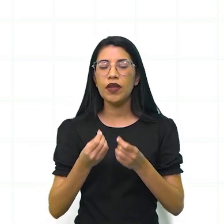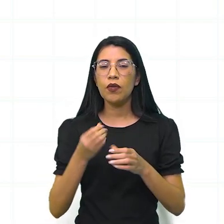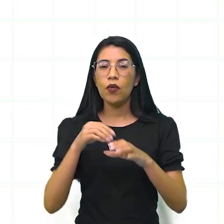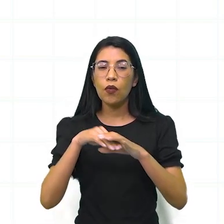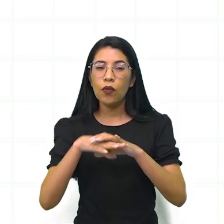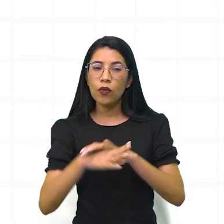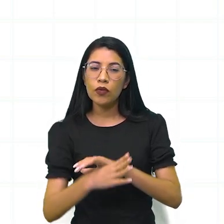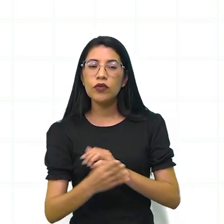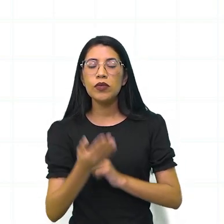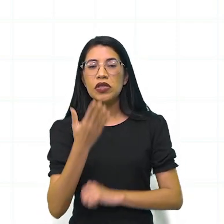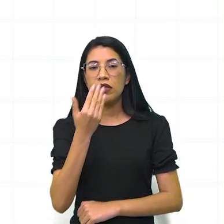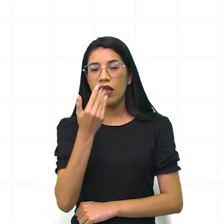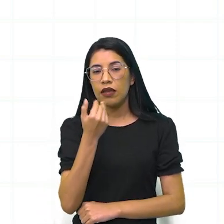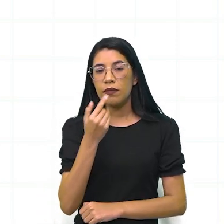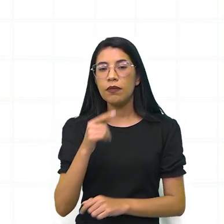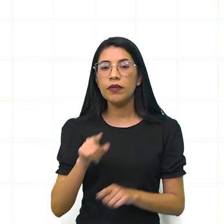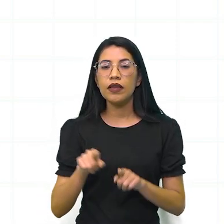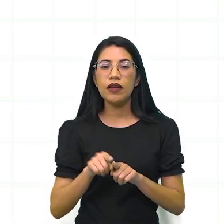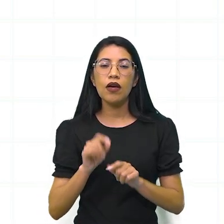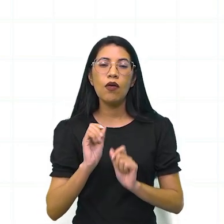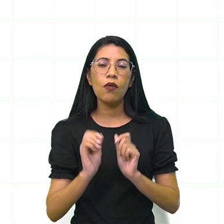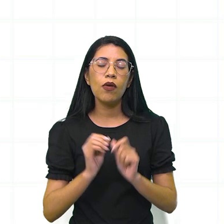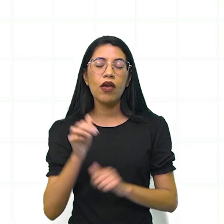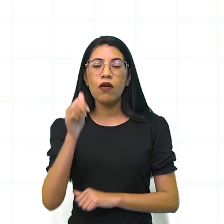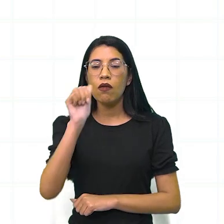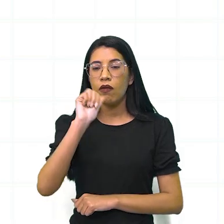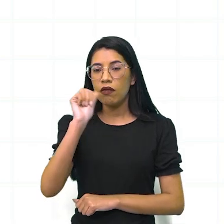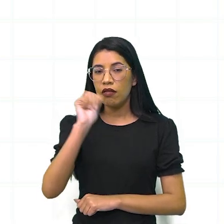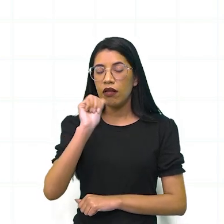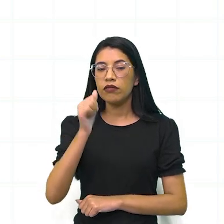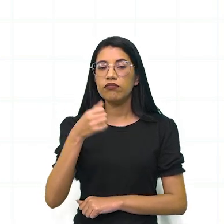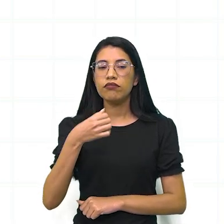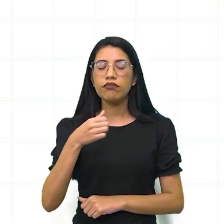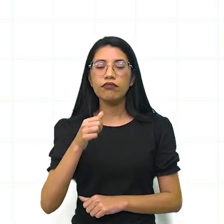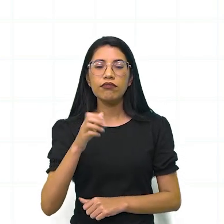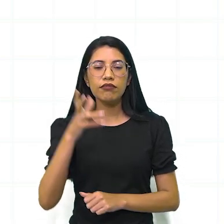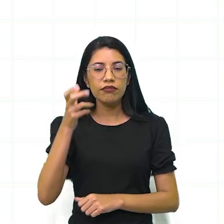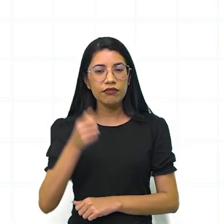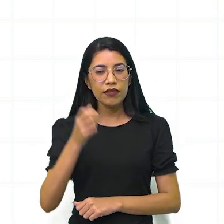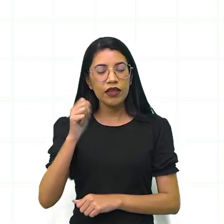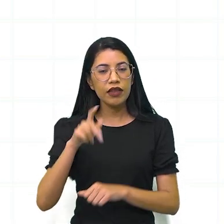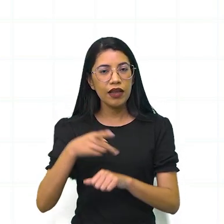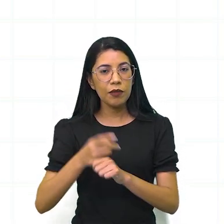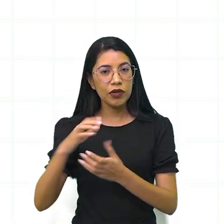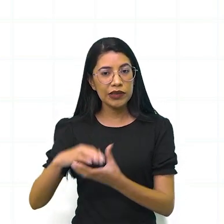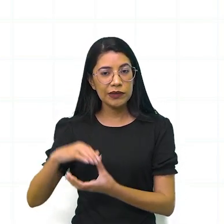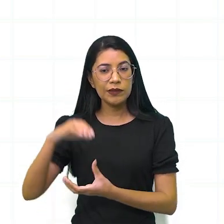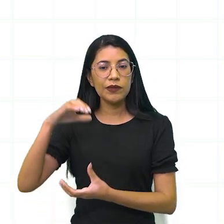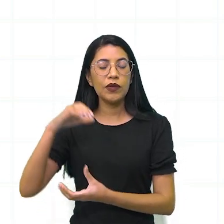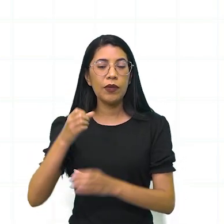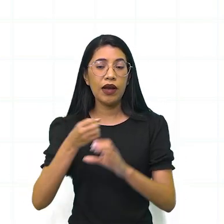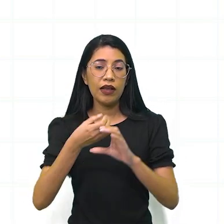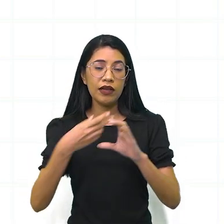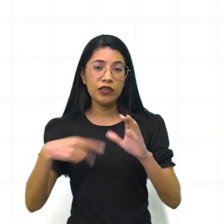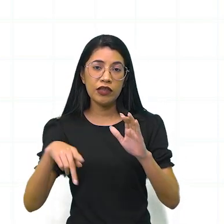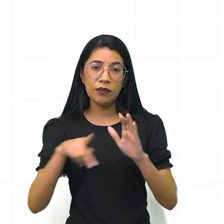hábitos alimentares, tornando o consumo de leite depois de adultos uma